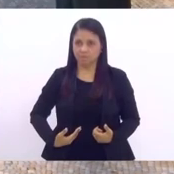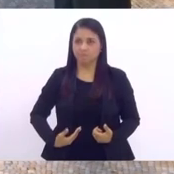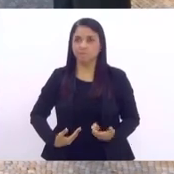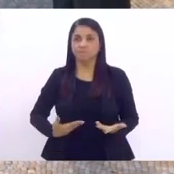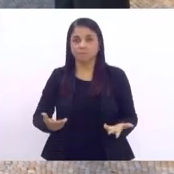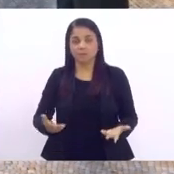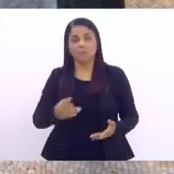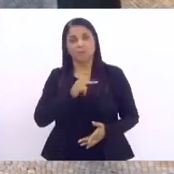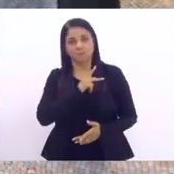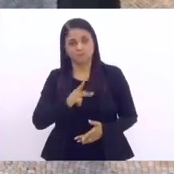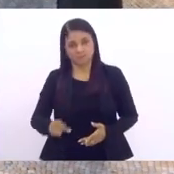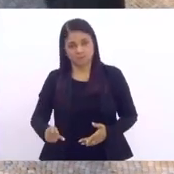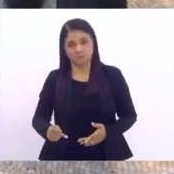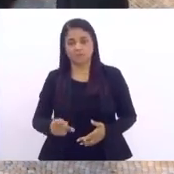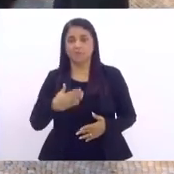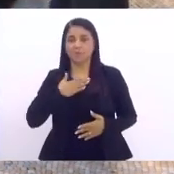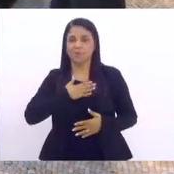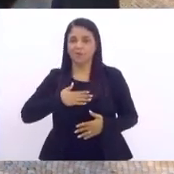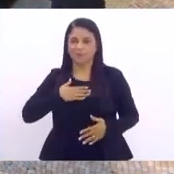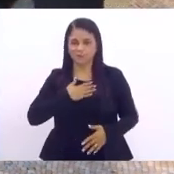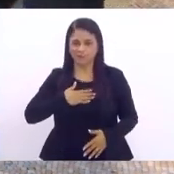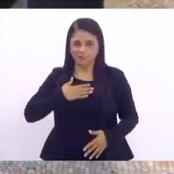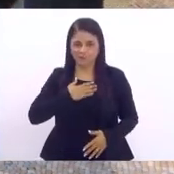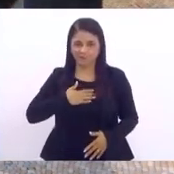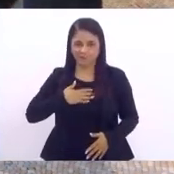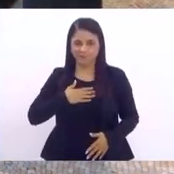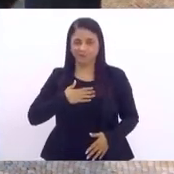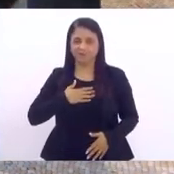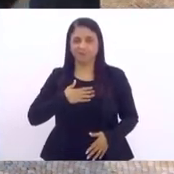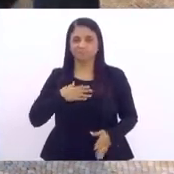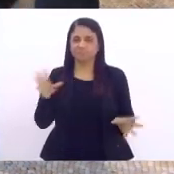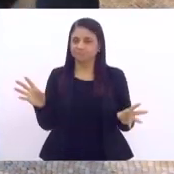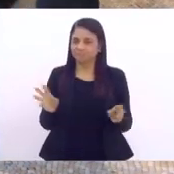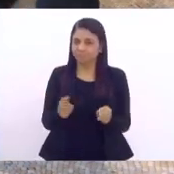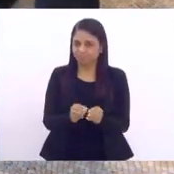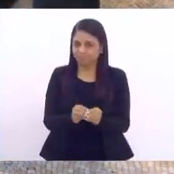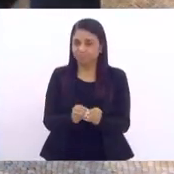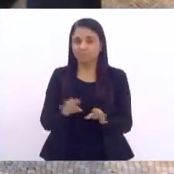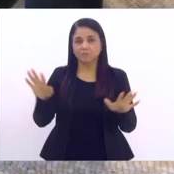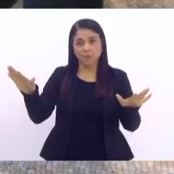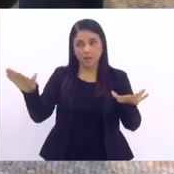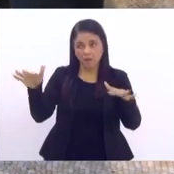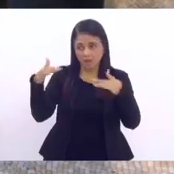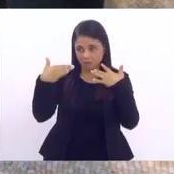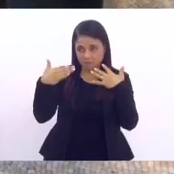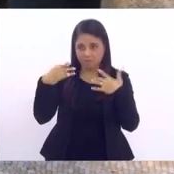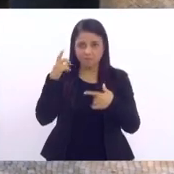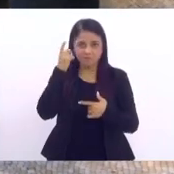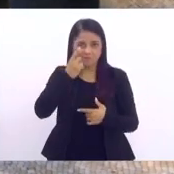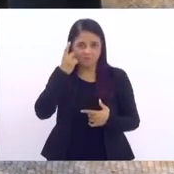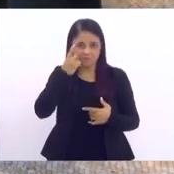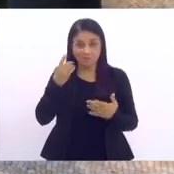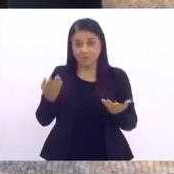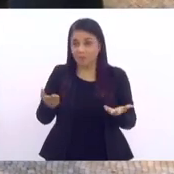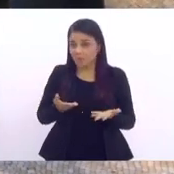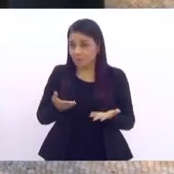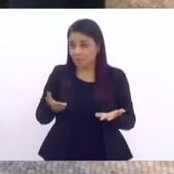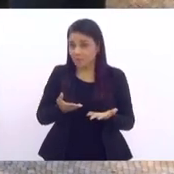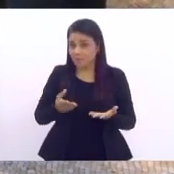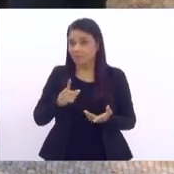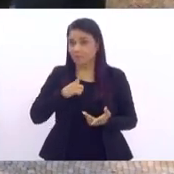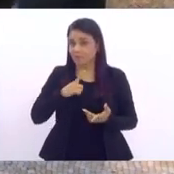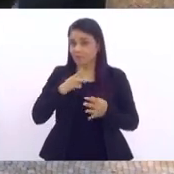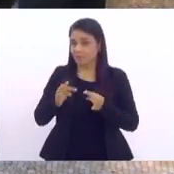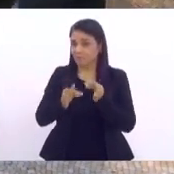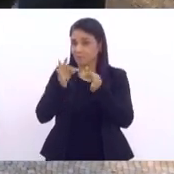aqui de chamar a atenção dos deputados. A gente hoje tem a tecnologia de reconhecimento